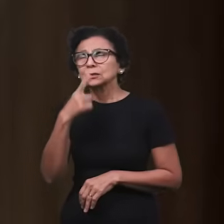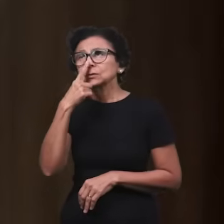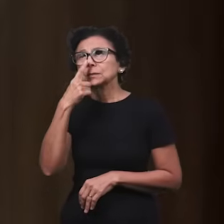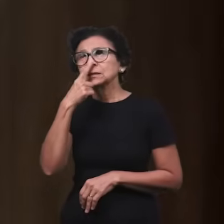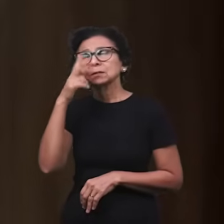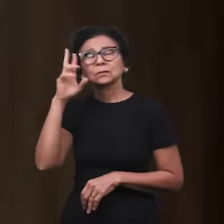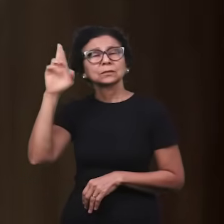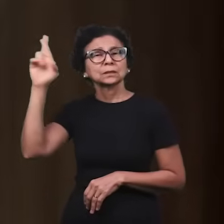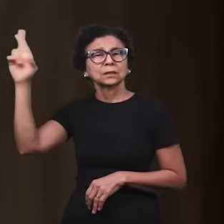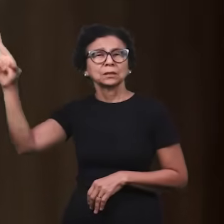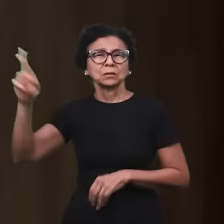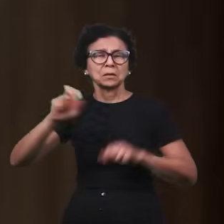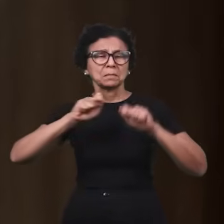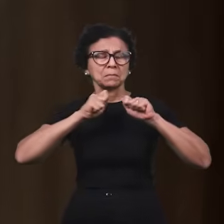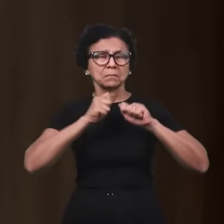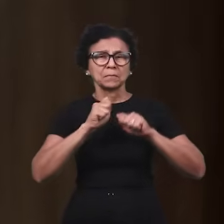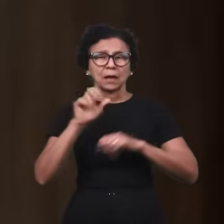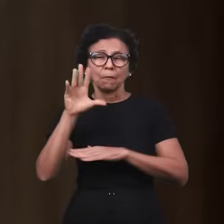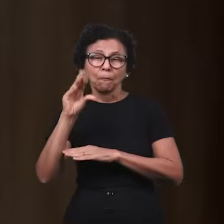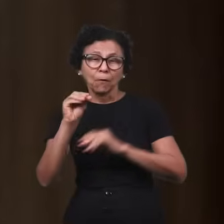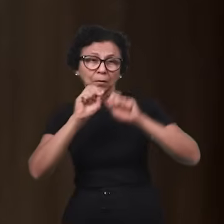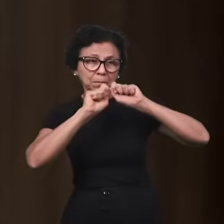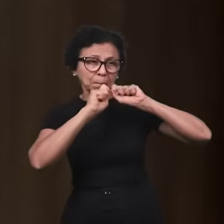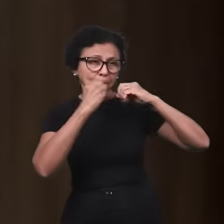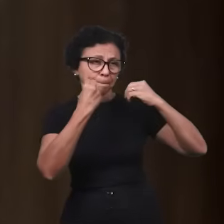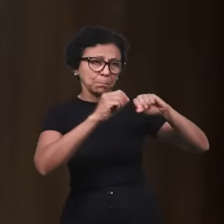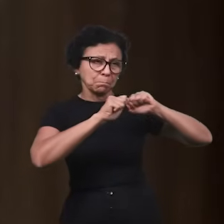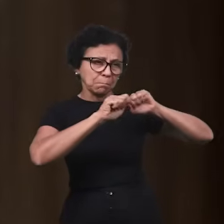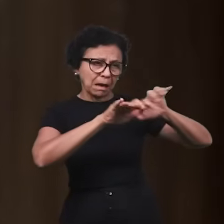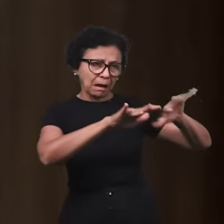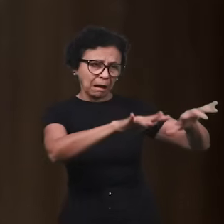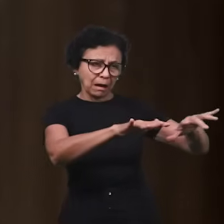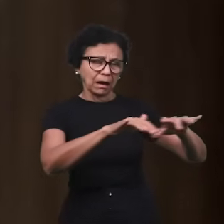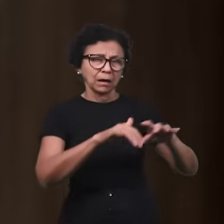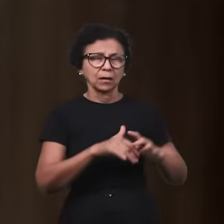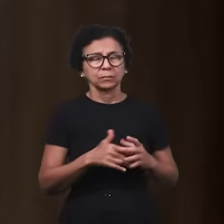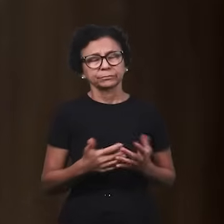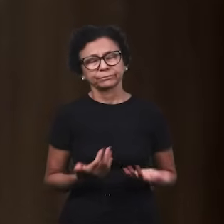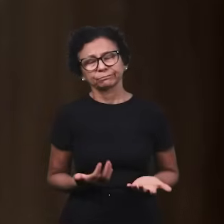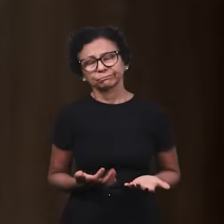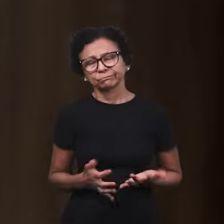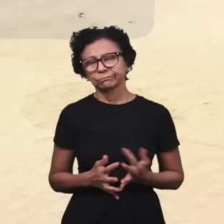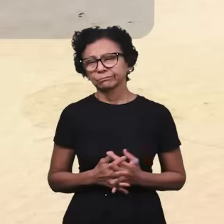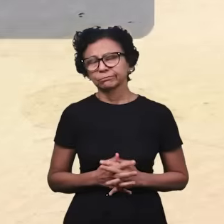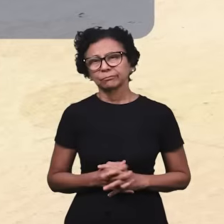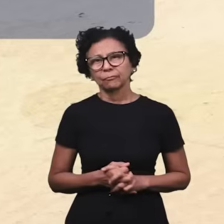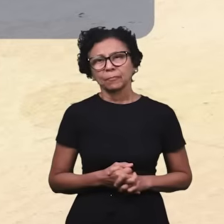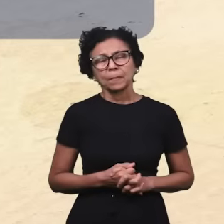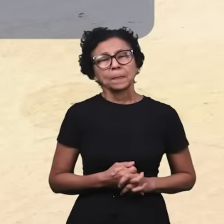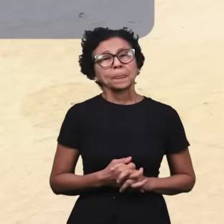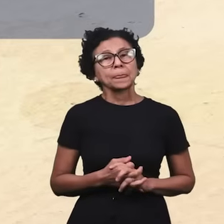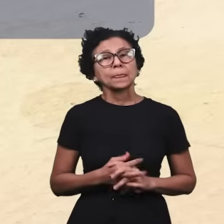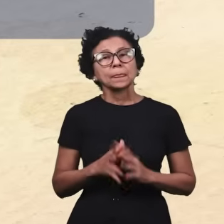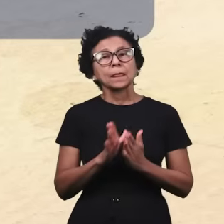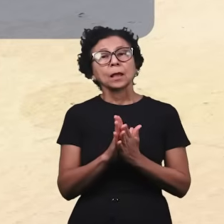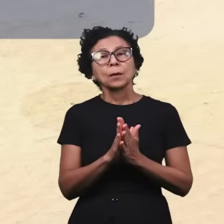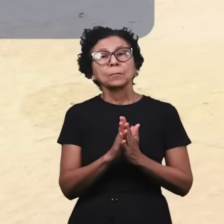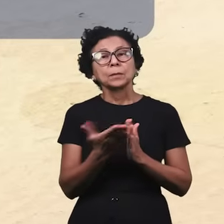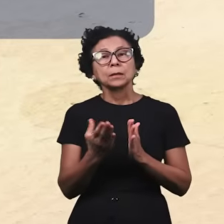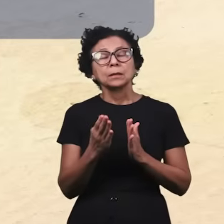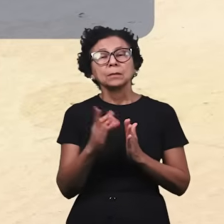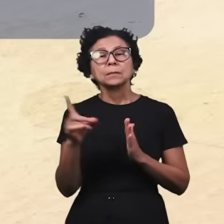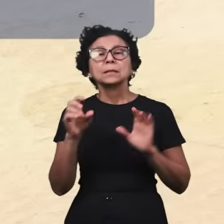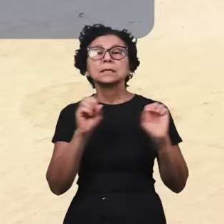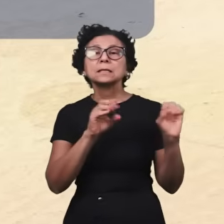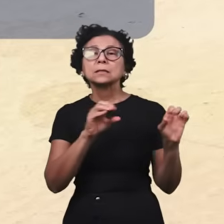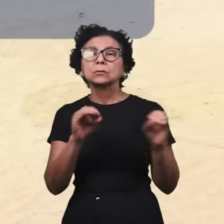todo mundo. Quer dizer, biblicamente, o que a palavra fala sobre oração? Quando for orar, entra no teu quarto,